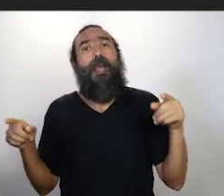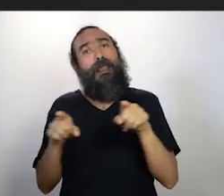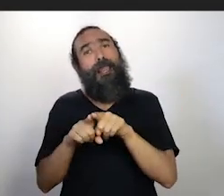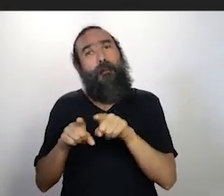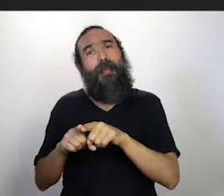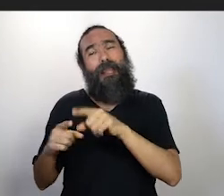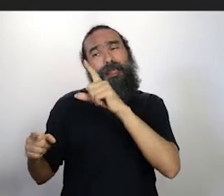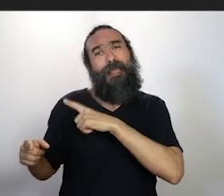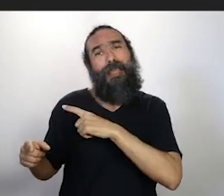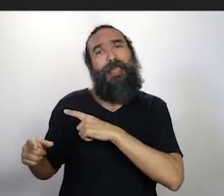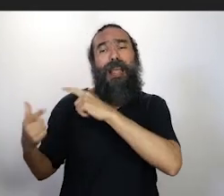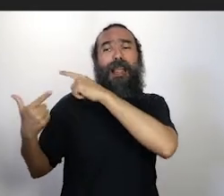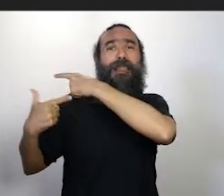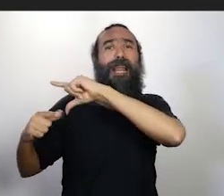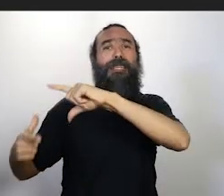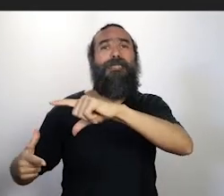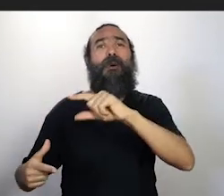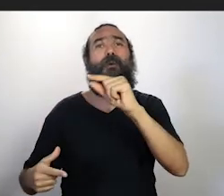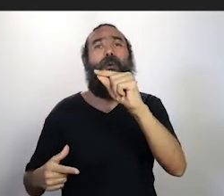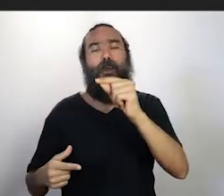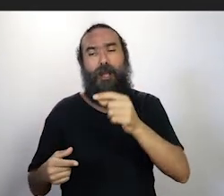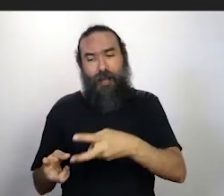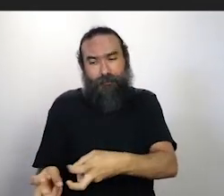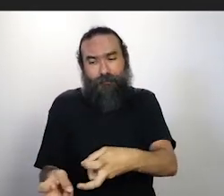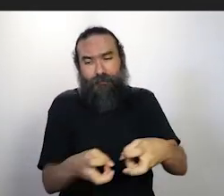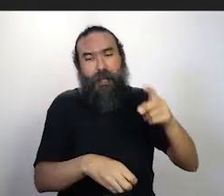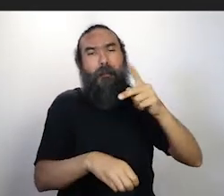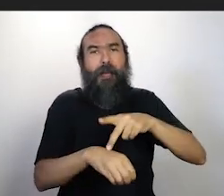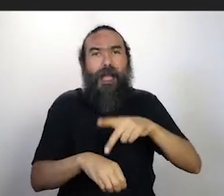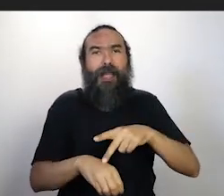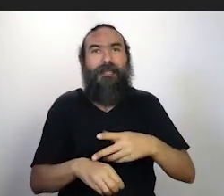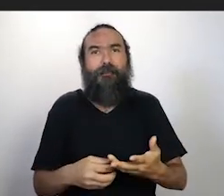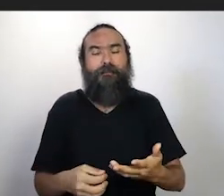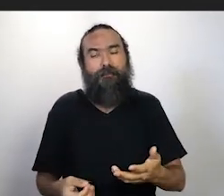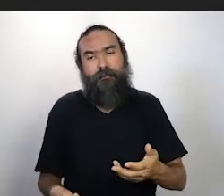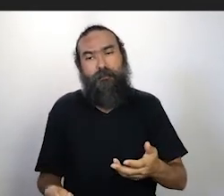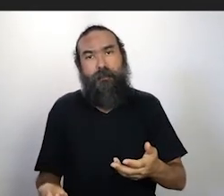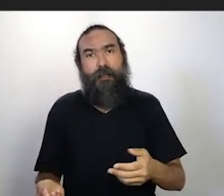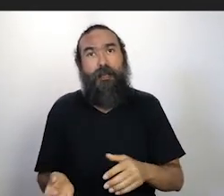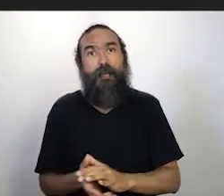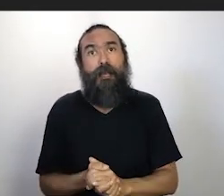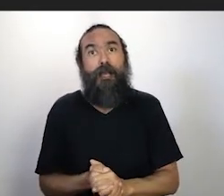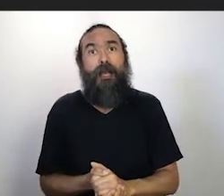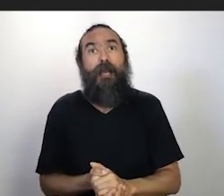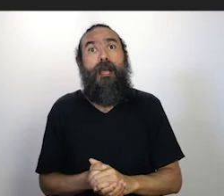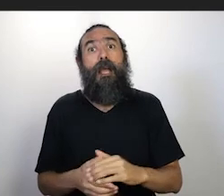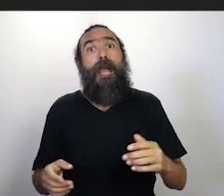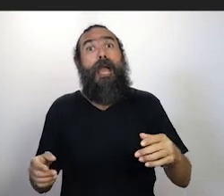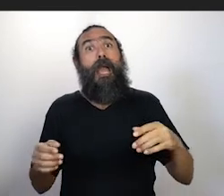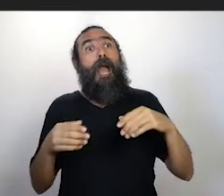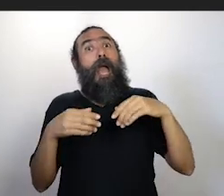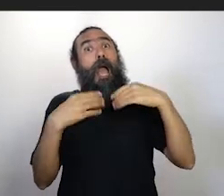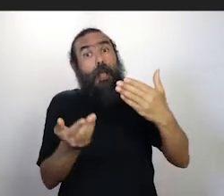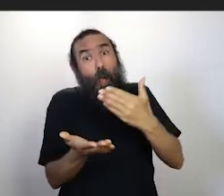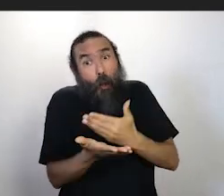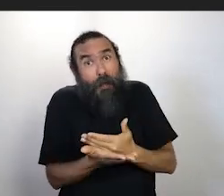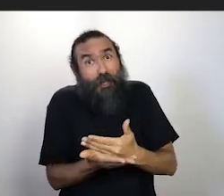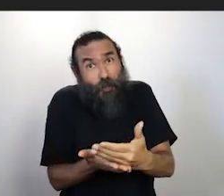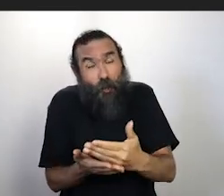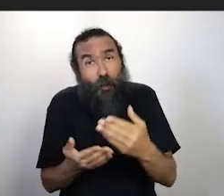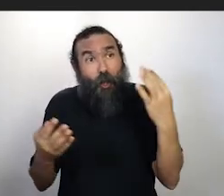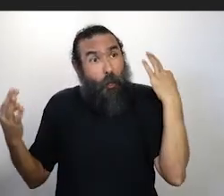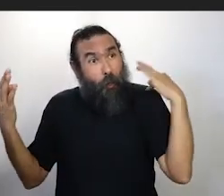de ocupação do solo, da forma como vive, das suas tradições. E que, com a chegada do turismo, passou a